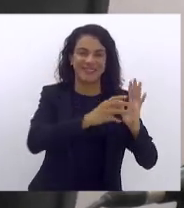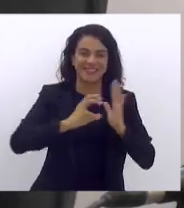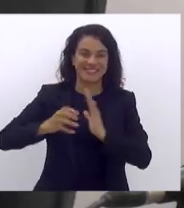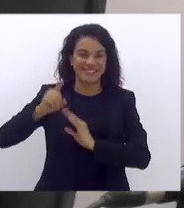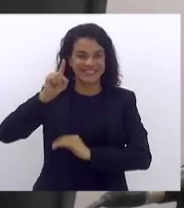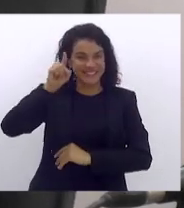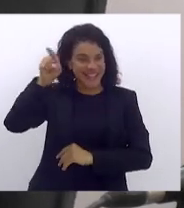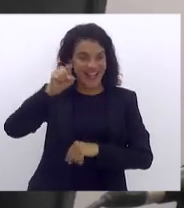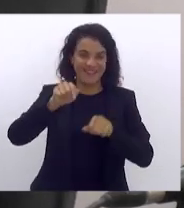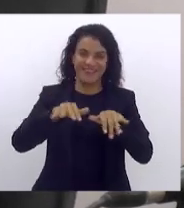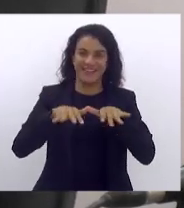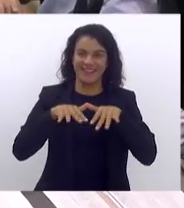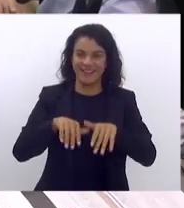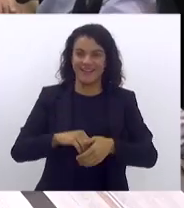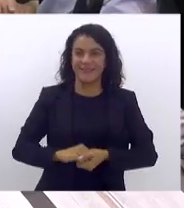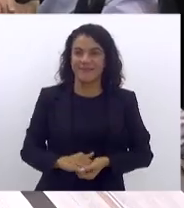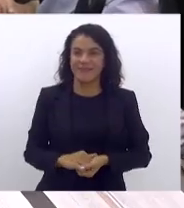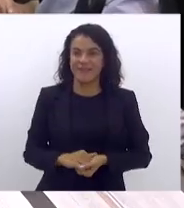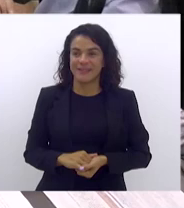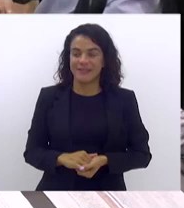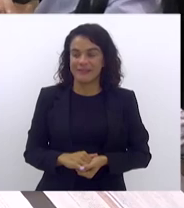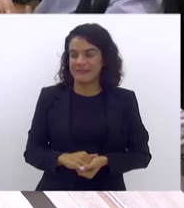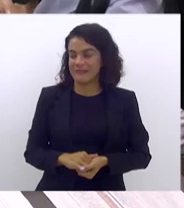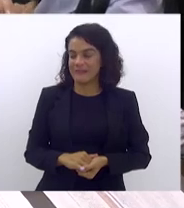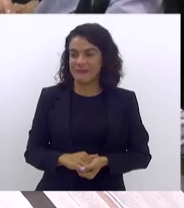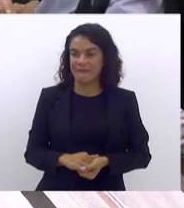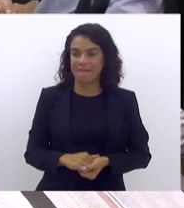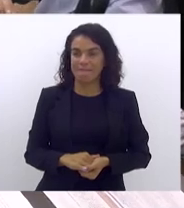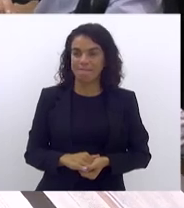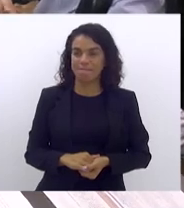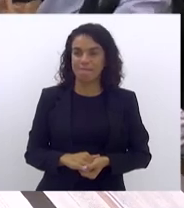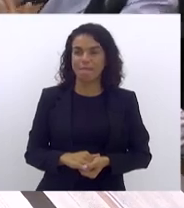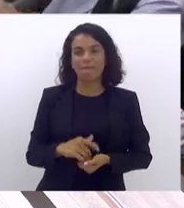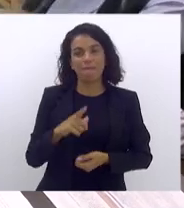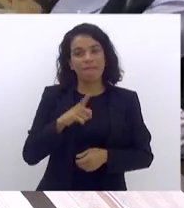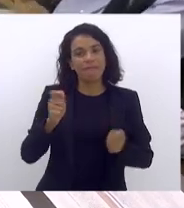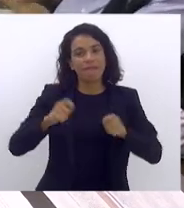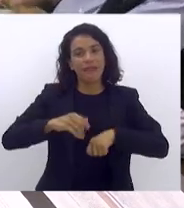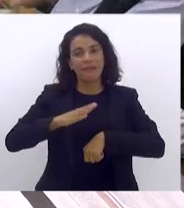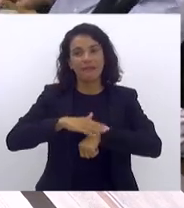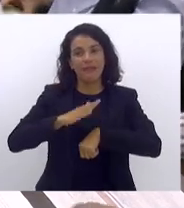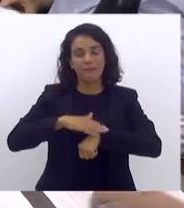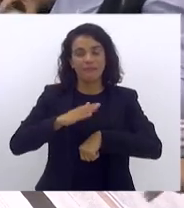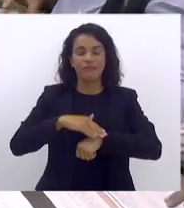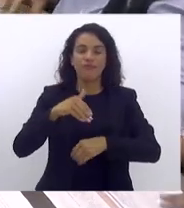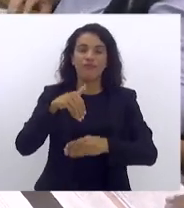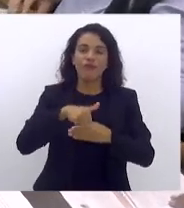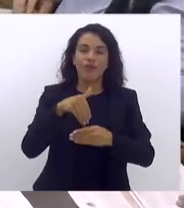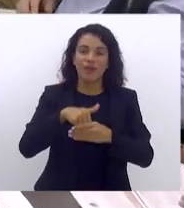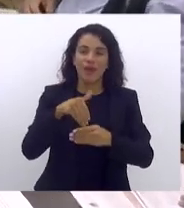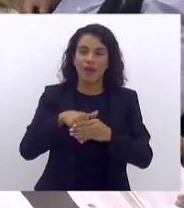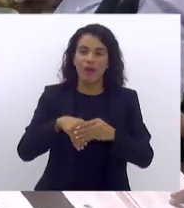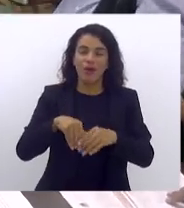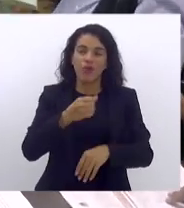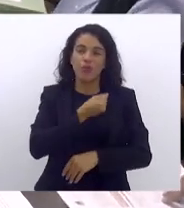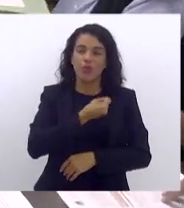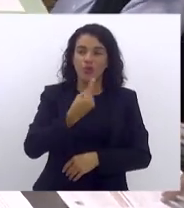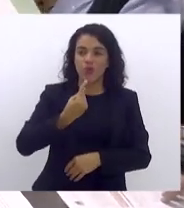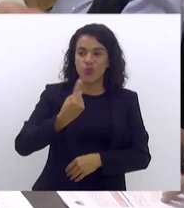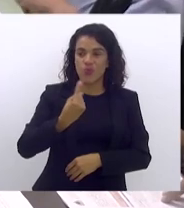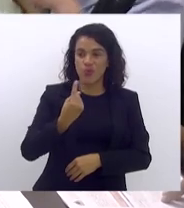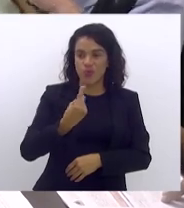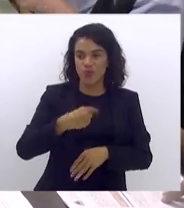Dani. Pois bem, ainda há tempo da gente voltar ao item 1 da pauta. A gente está na extraordinária.